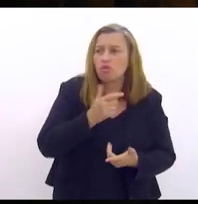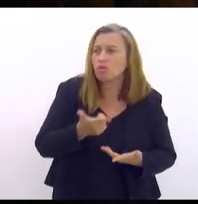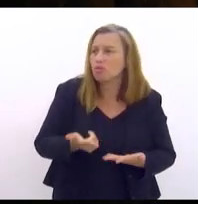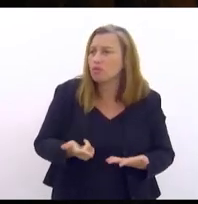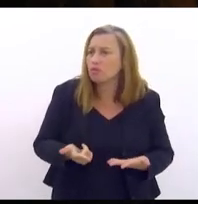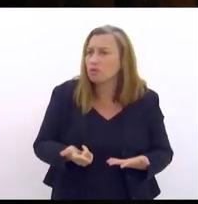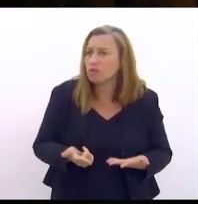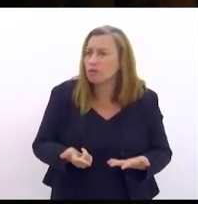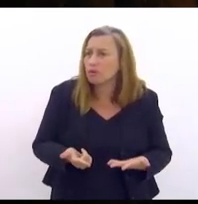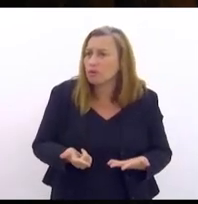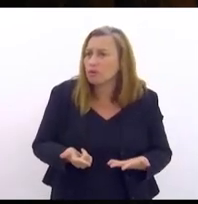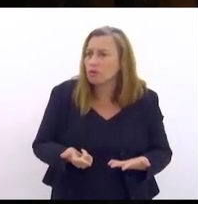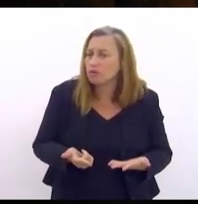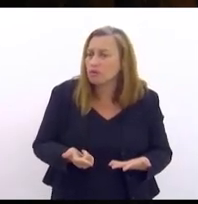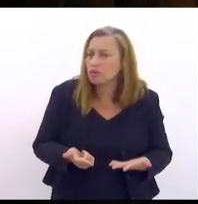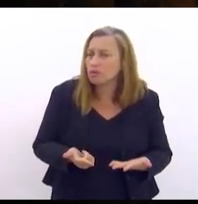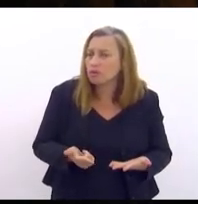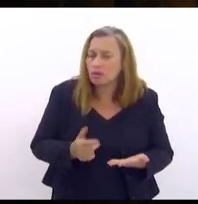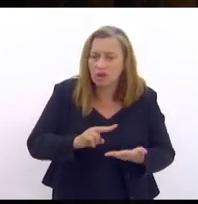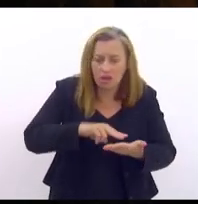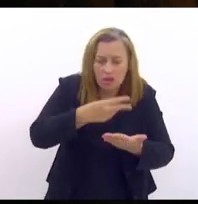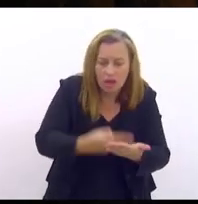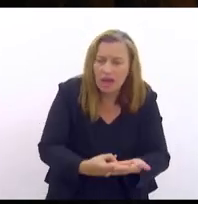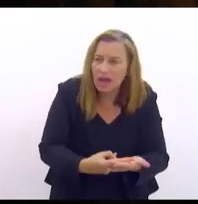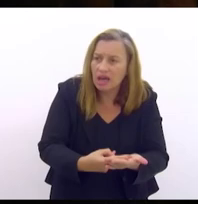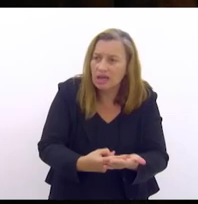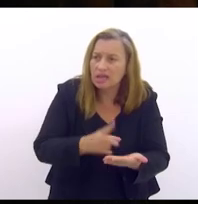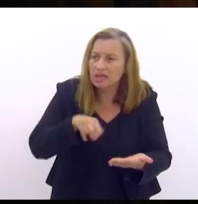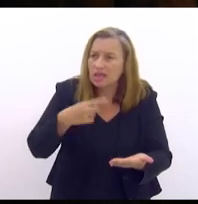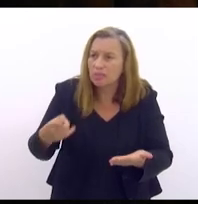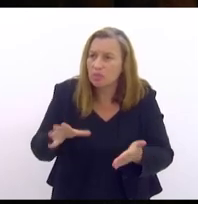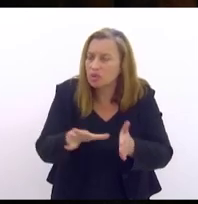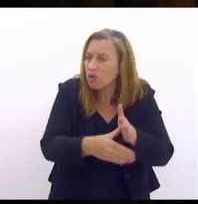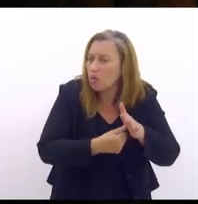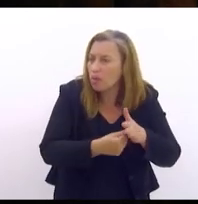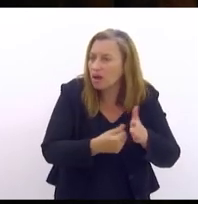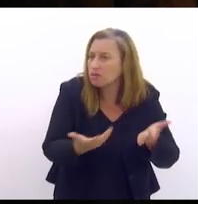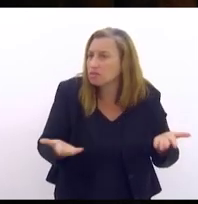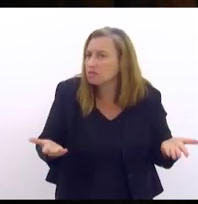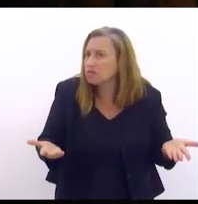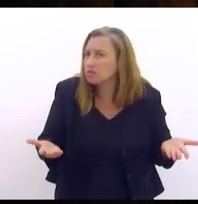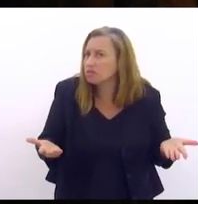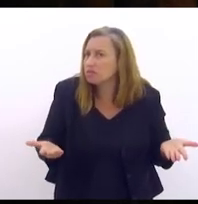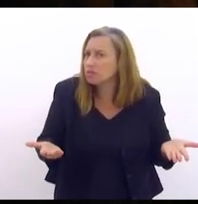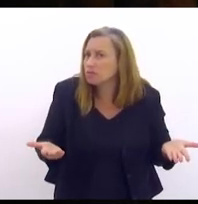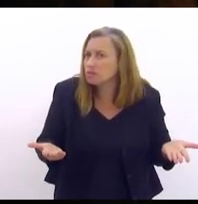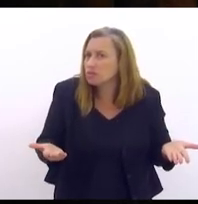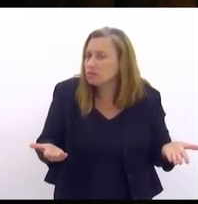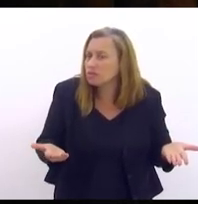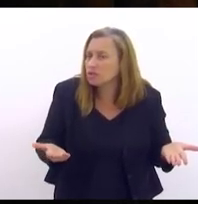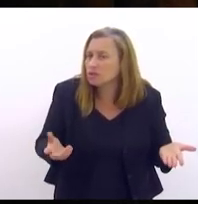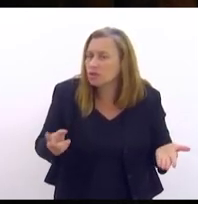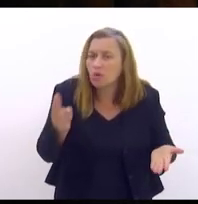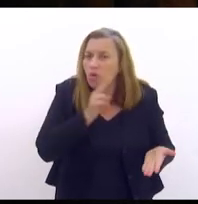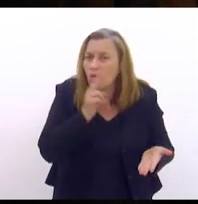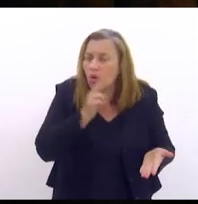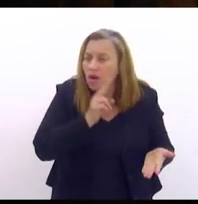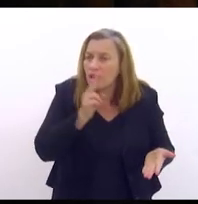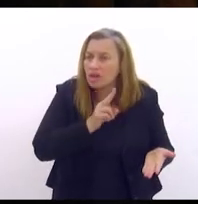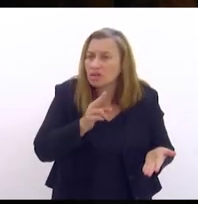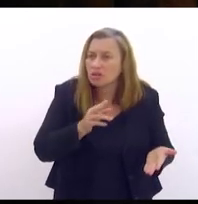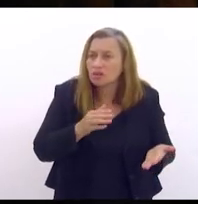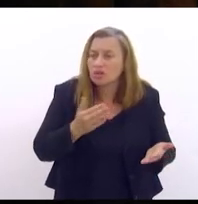cidadão. O cidadão cai desmaiado, logo depois ele é saqueado. Assim, eles saem cometendo todo tipo